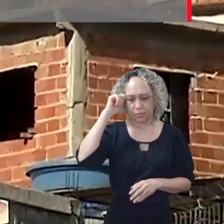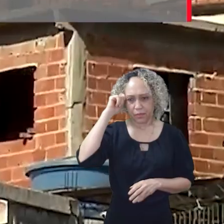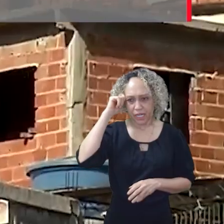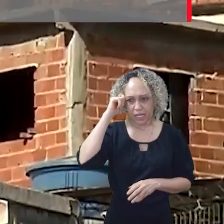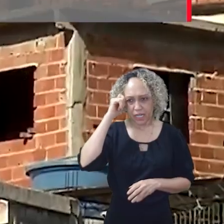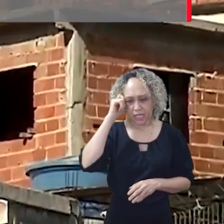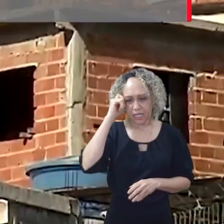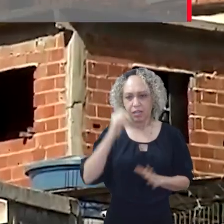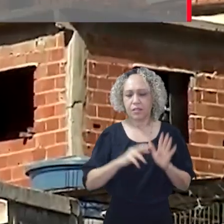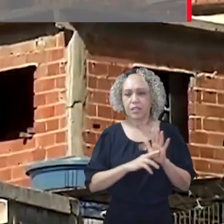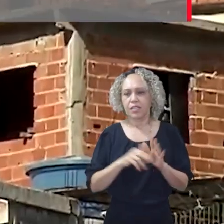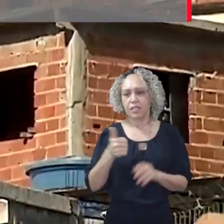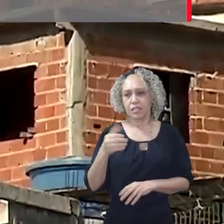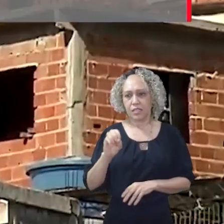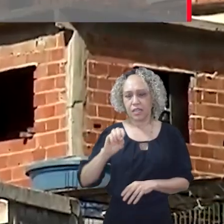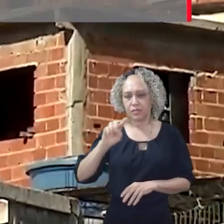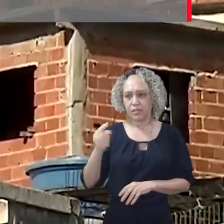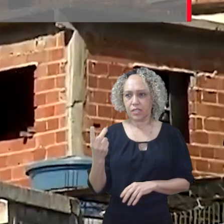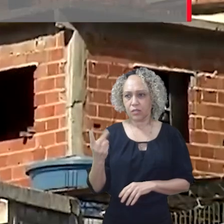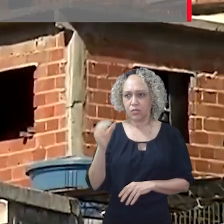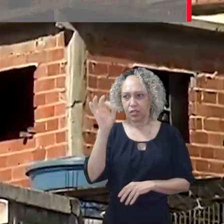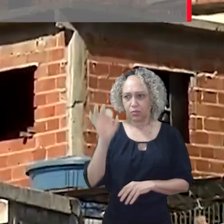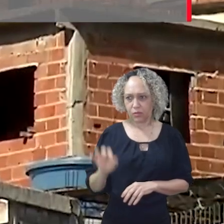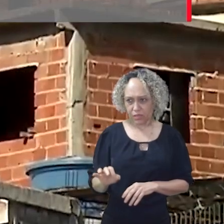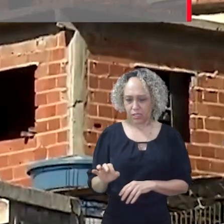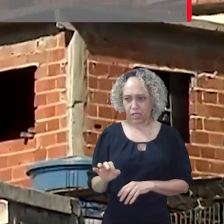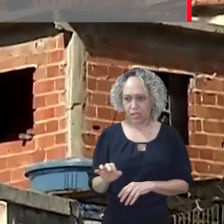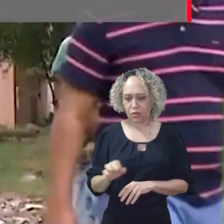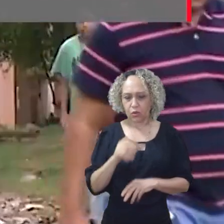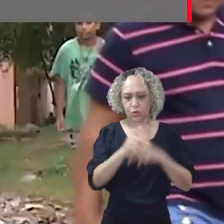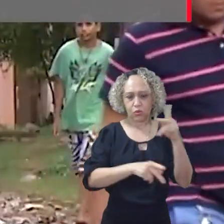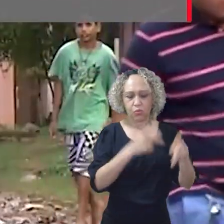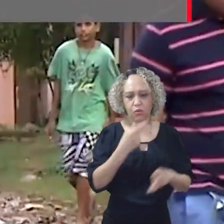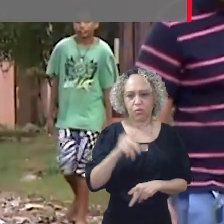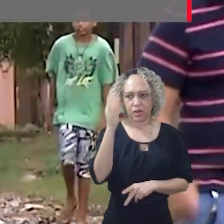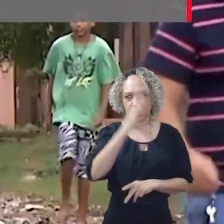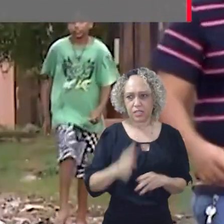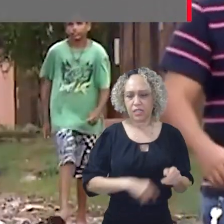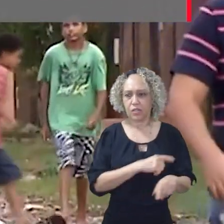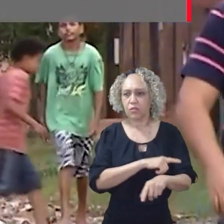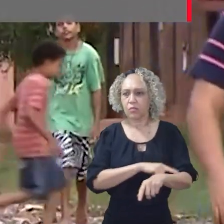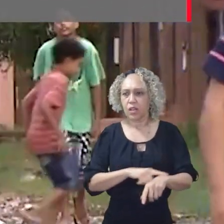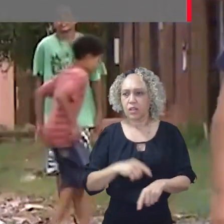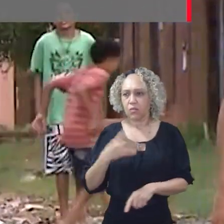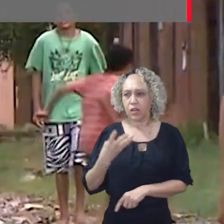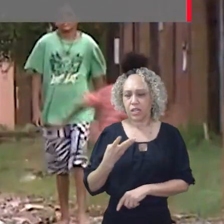representam 10,2% do total da população brasileira. Os pardos são